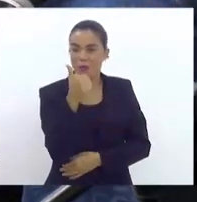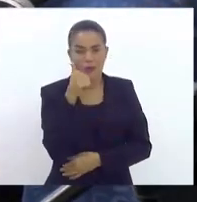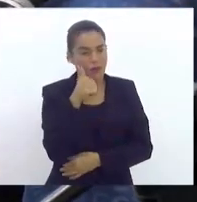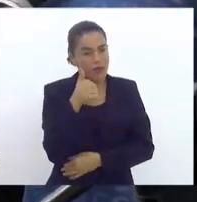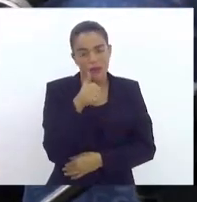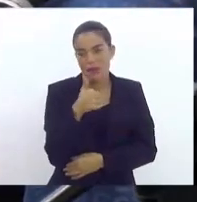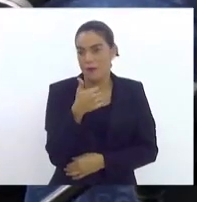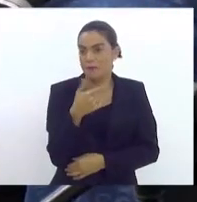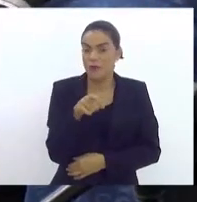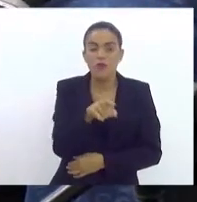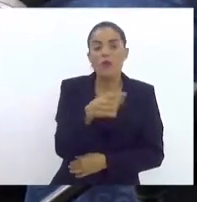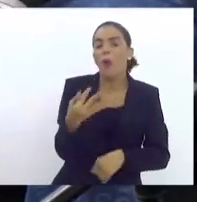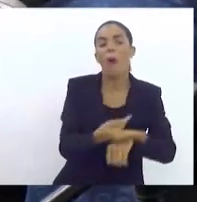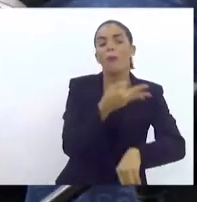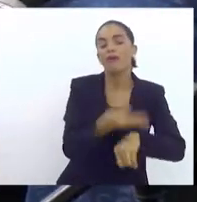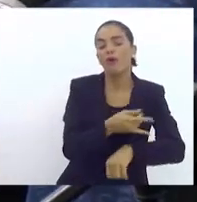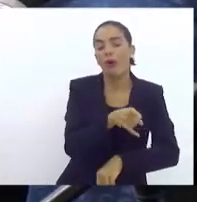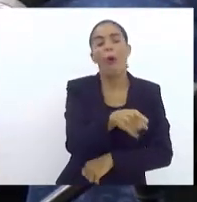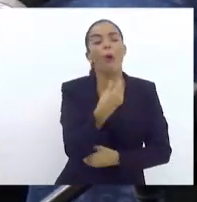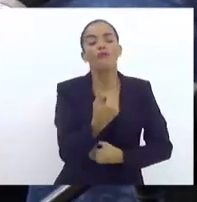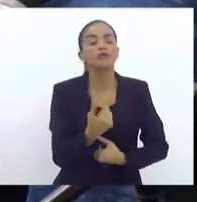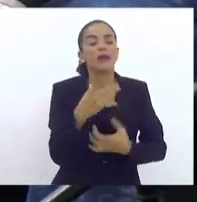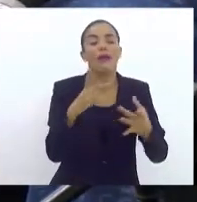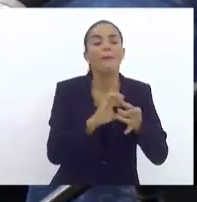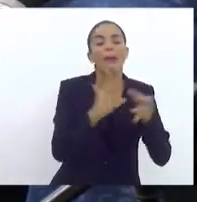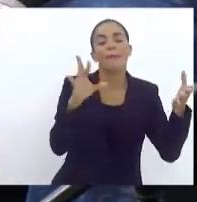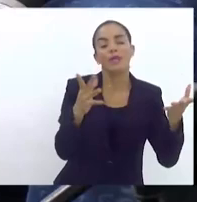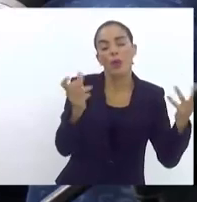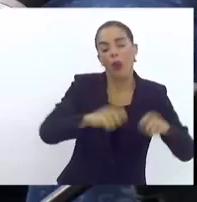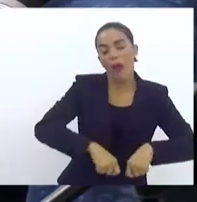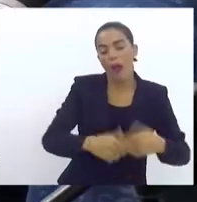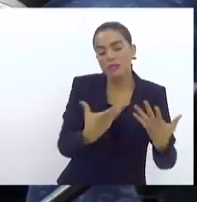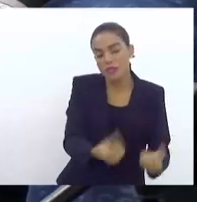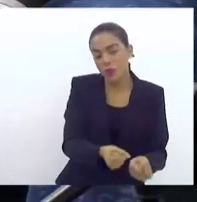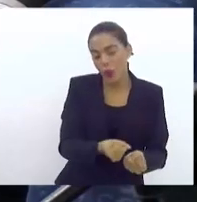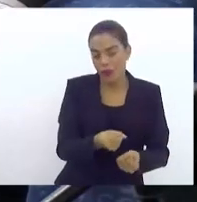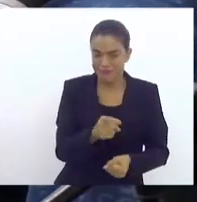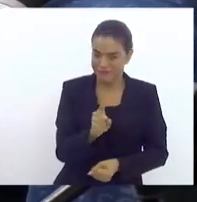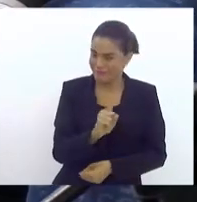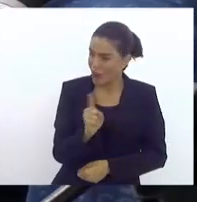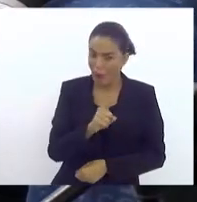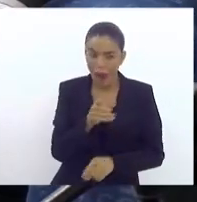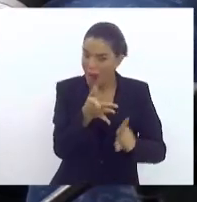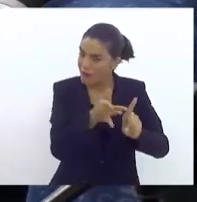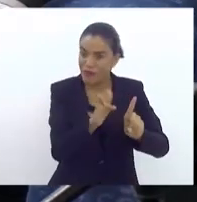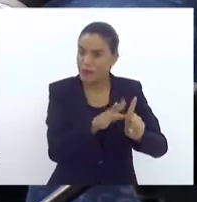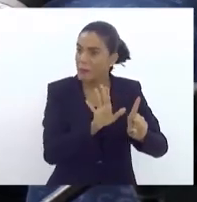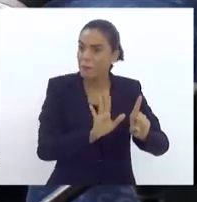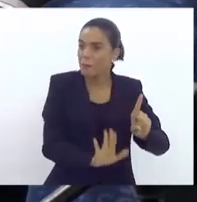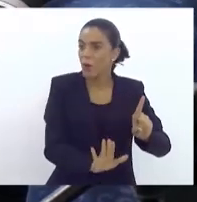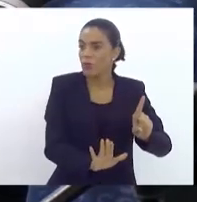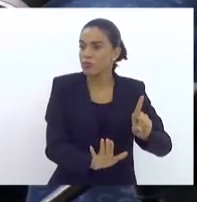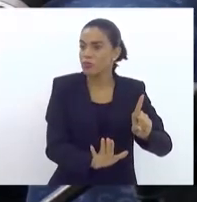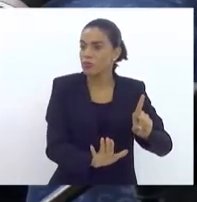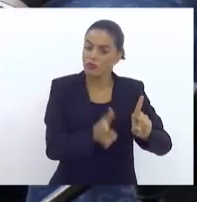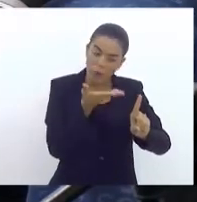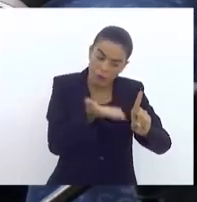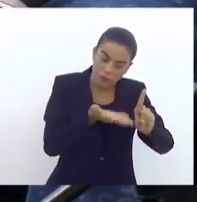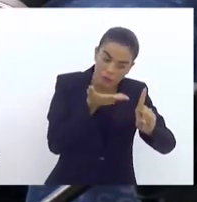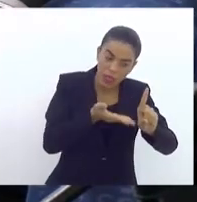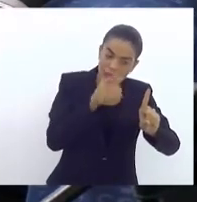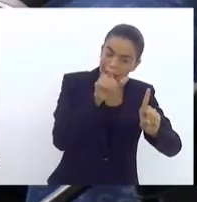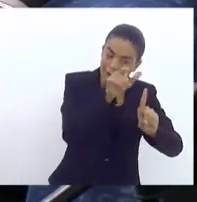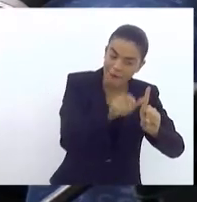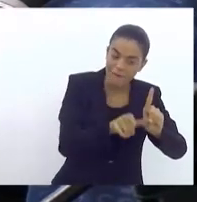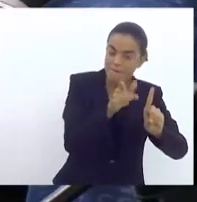situação Como você aguentou como você deixou isso acontecer não a situação aconteceu ela é vítima e vamos tratar da vítima e